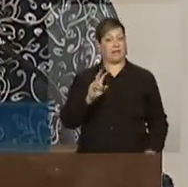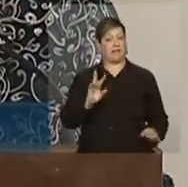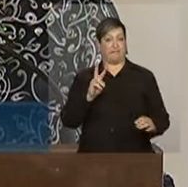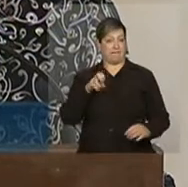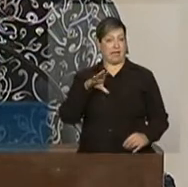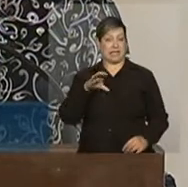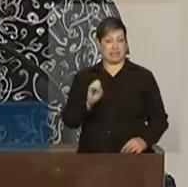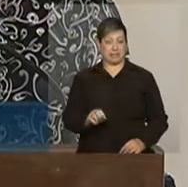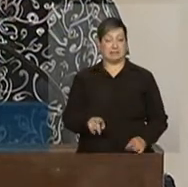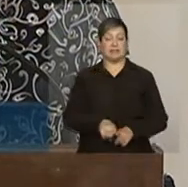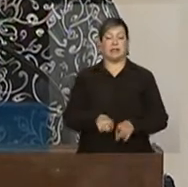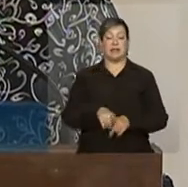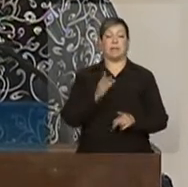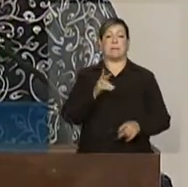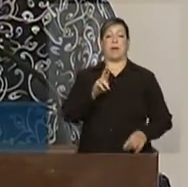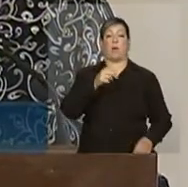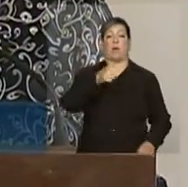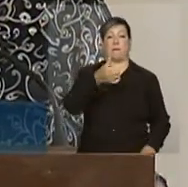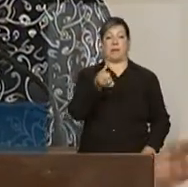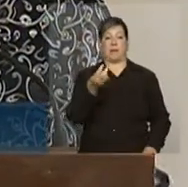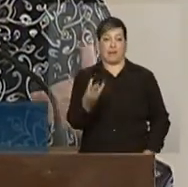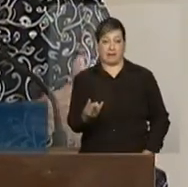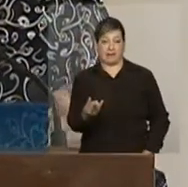BR 163